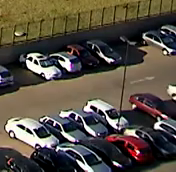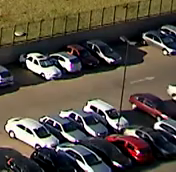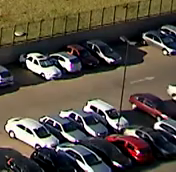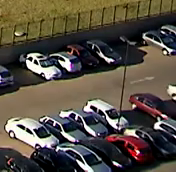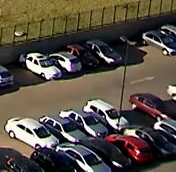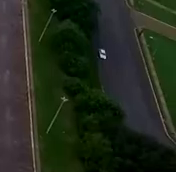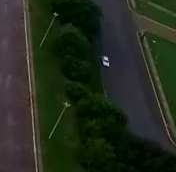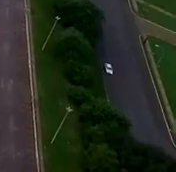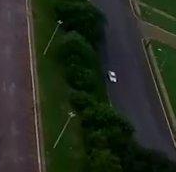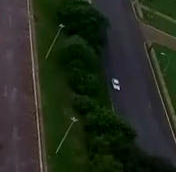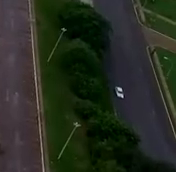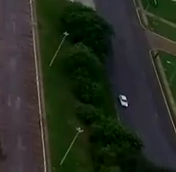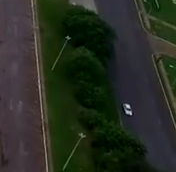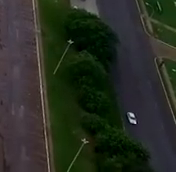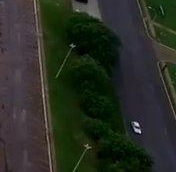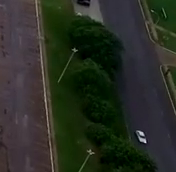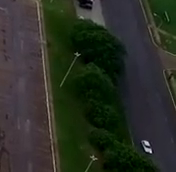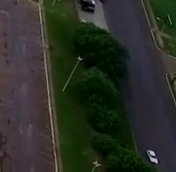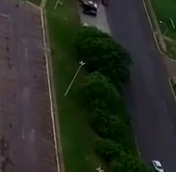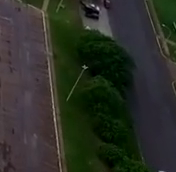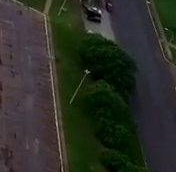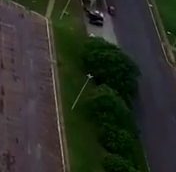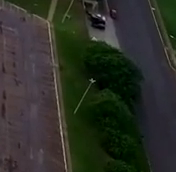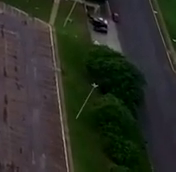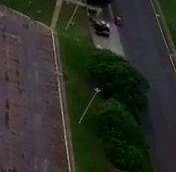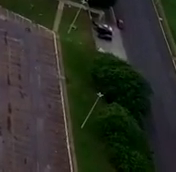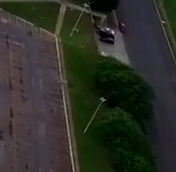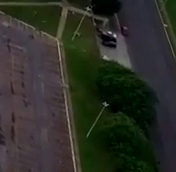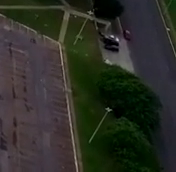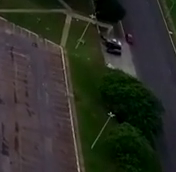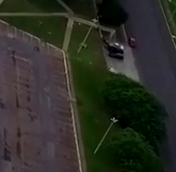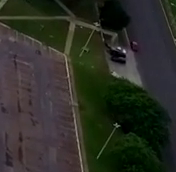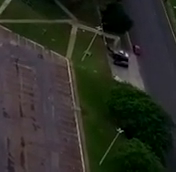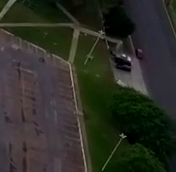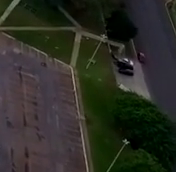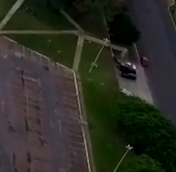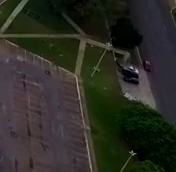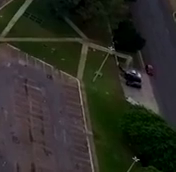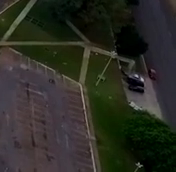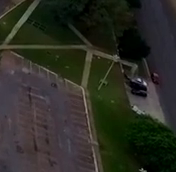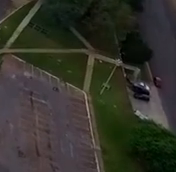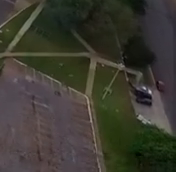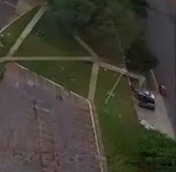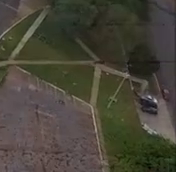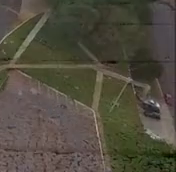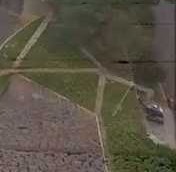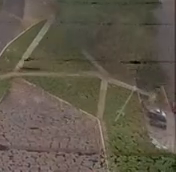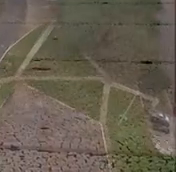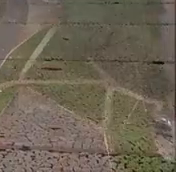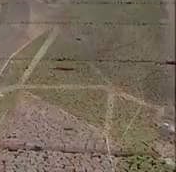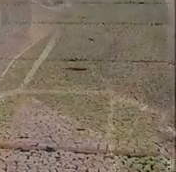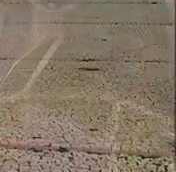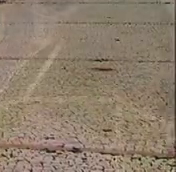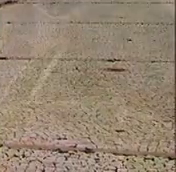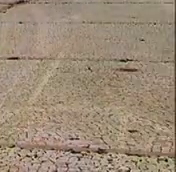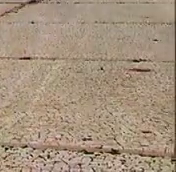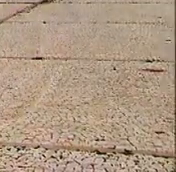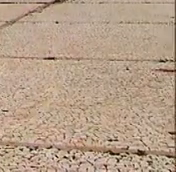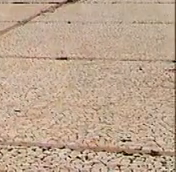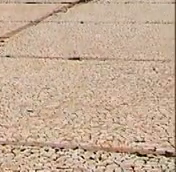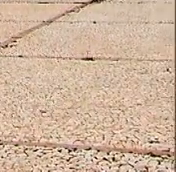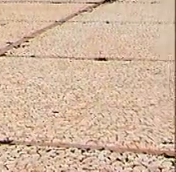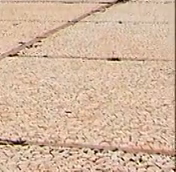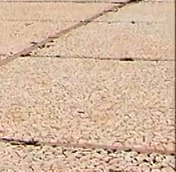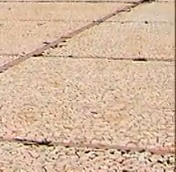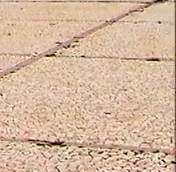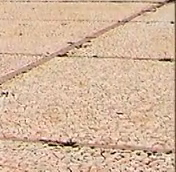do STJ e do Supremo Tribunal Federal reconhecem a competência para as decisões relativas aos acusados com